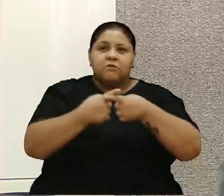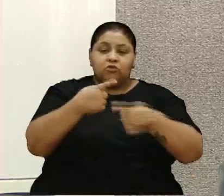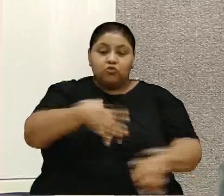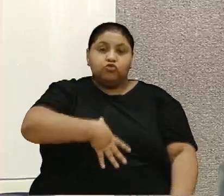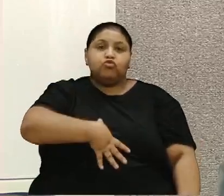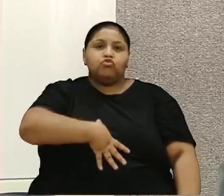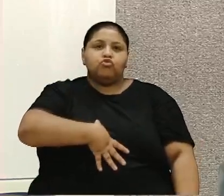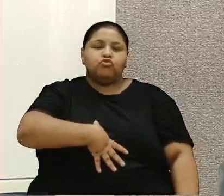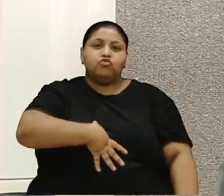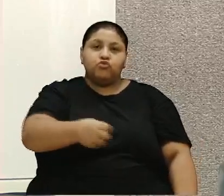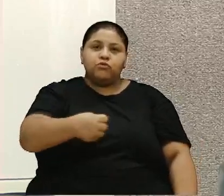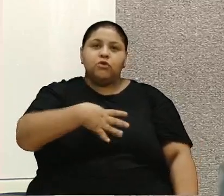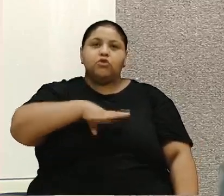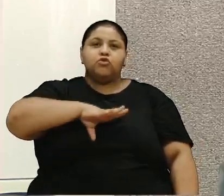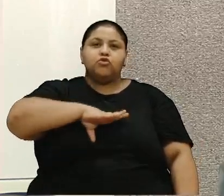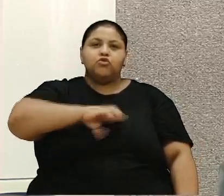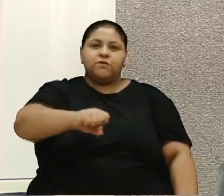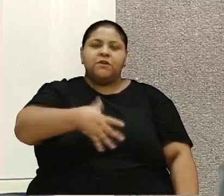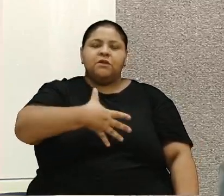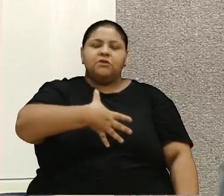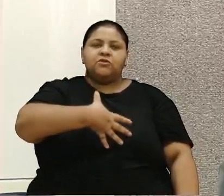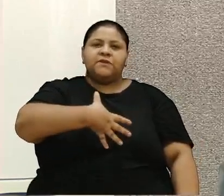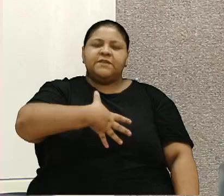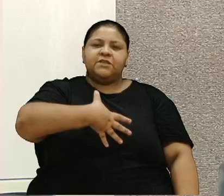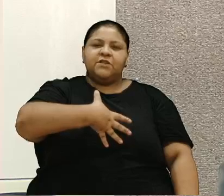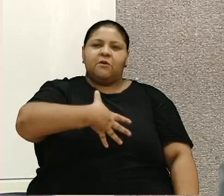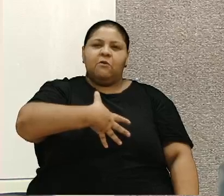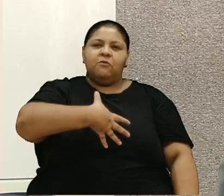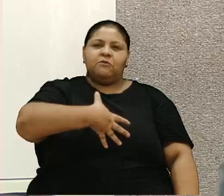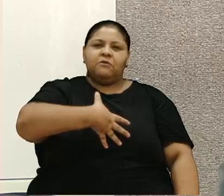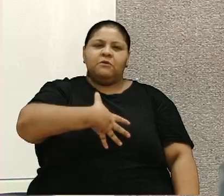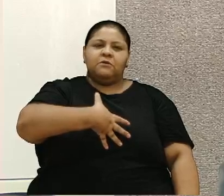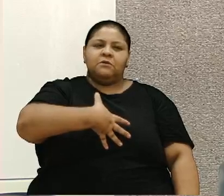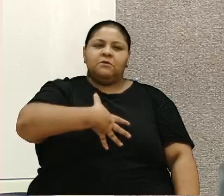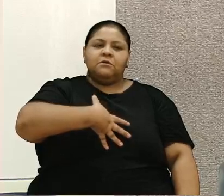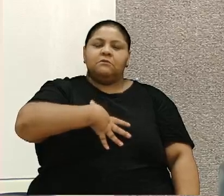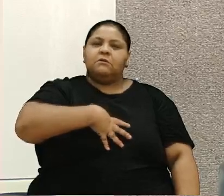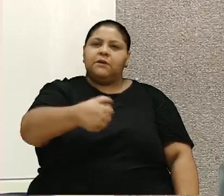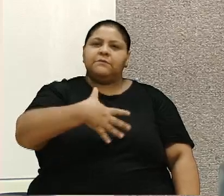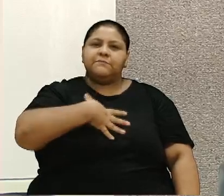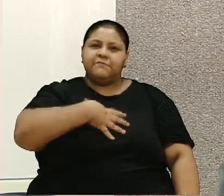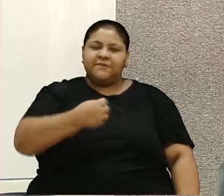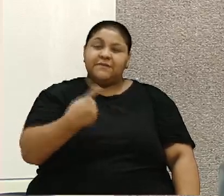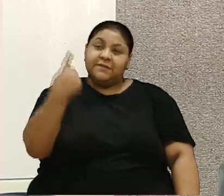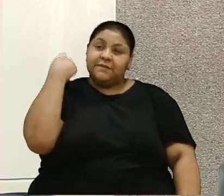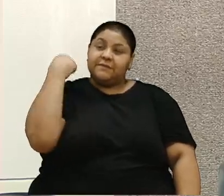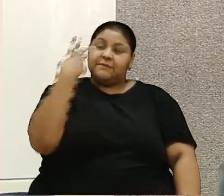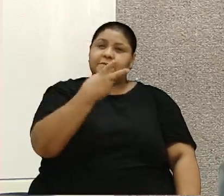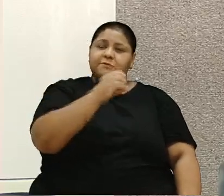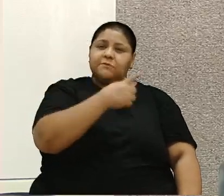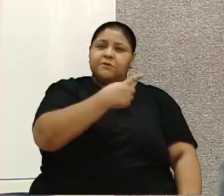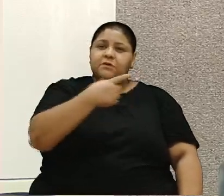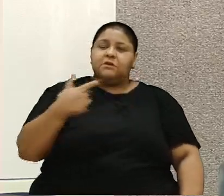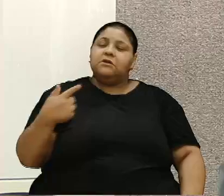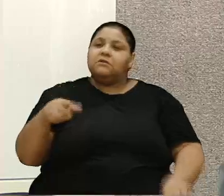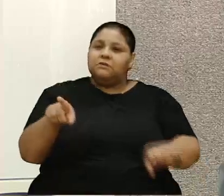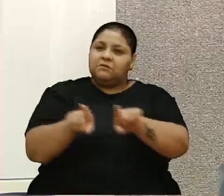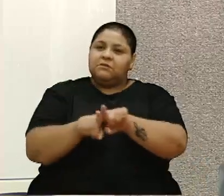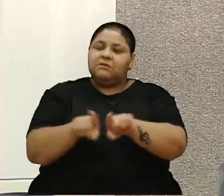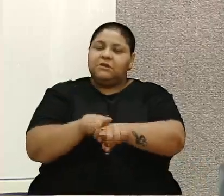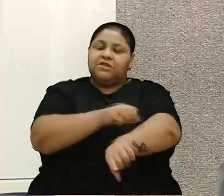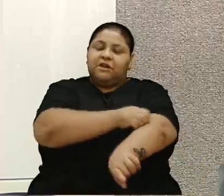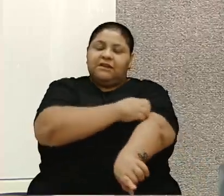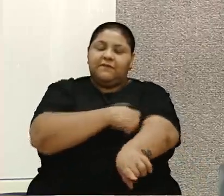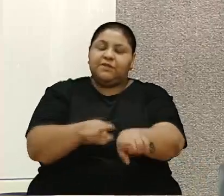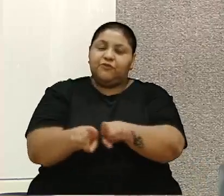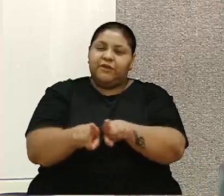suicídio. Nós temos um trabalho que a gente desenvolve em instituições públicas desde o ano de 2017, inclusive escolas municipais, estaduais.